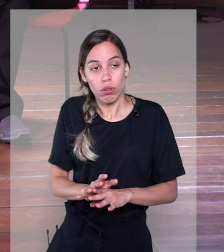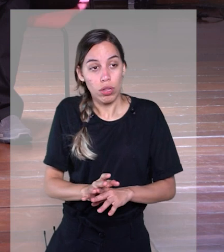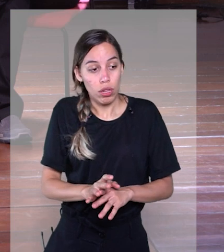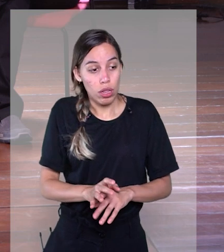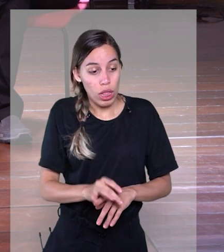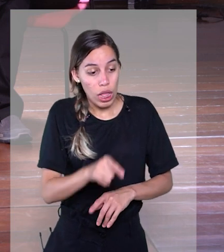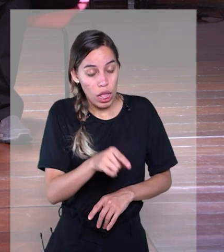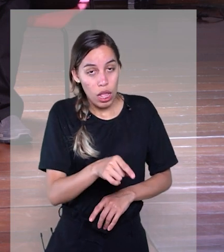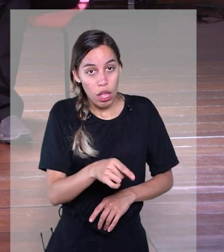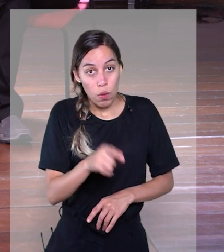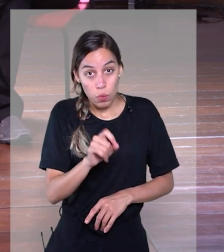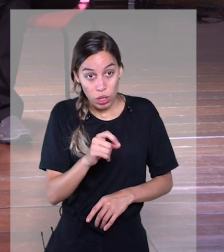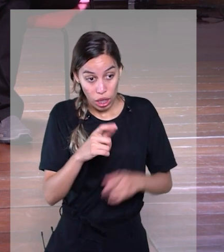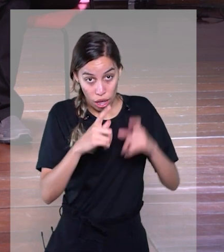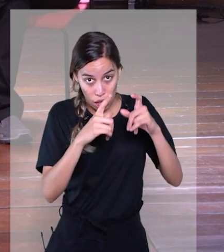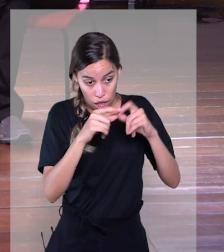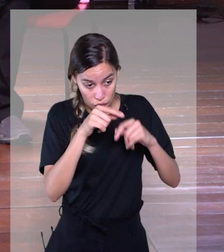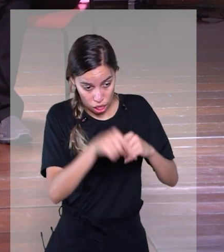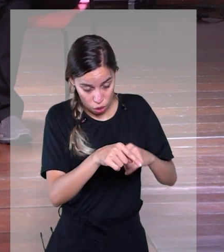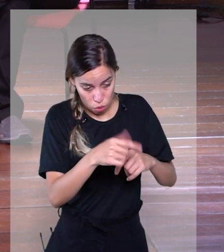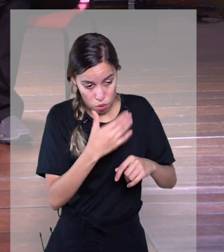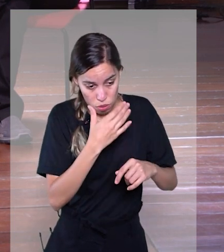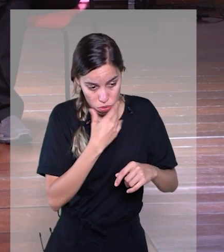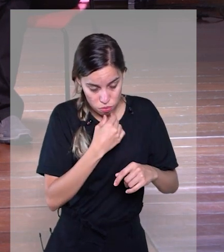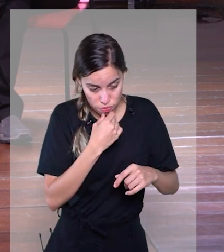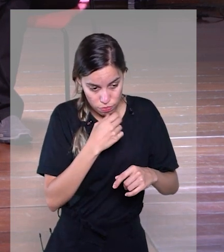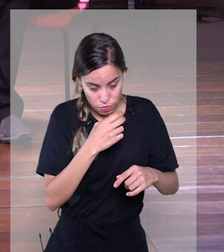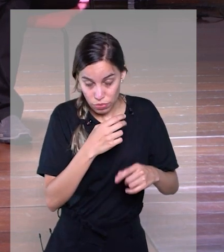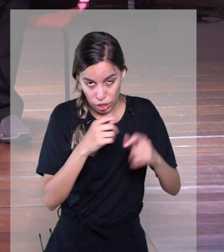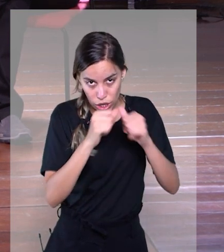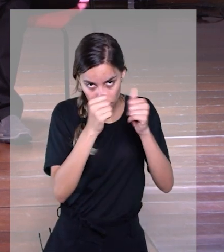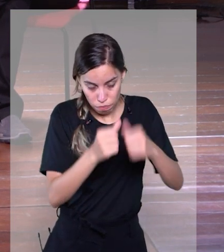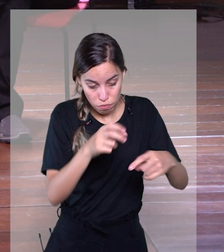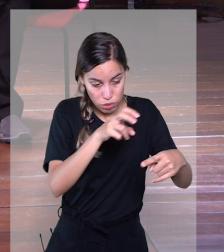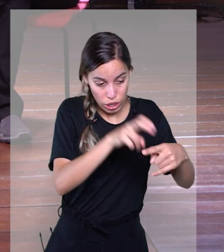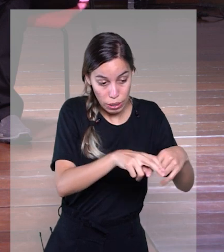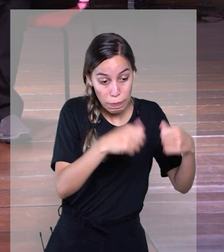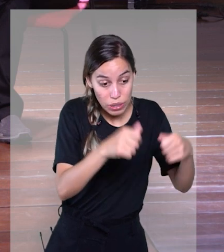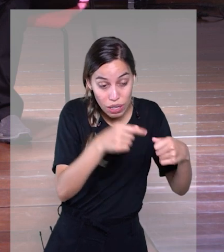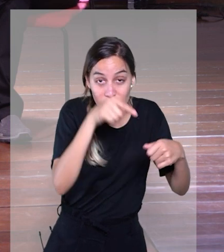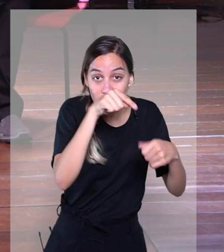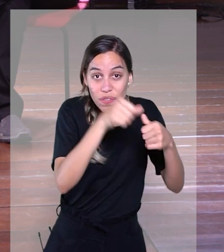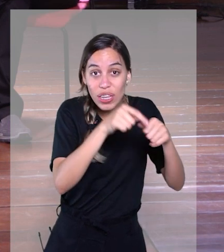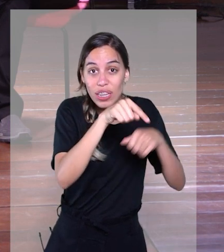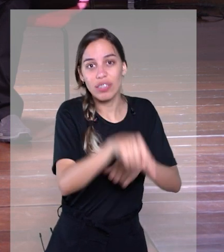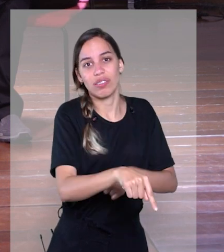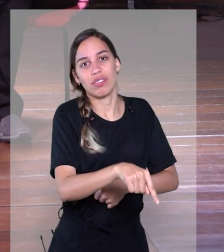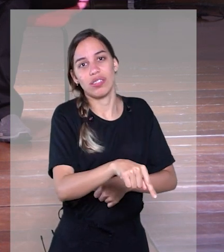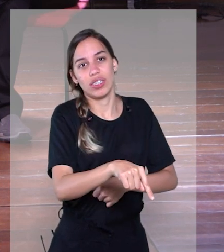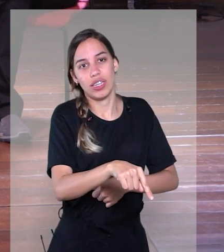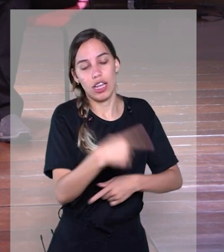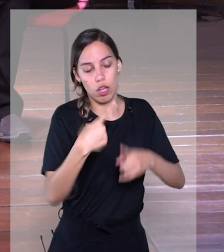lugar, e o curioso é que quem tira a foto para o Carlos tem o Pão de Açúcar lá no